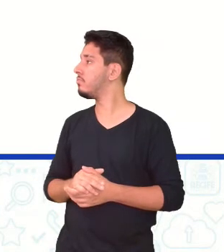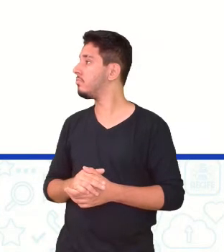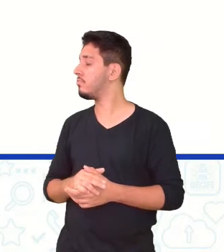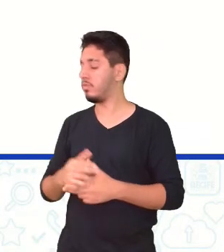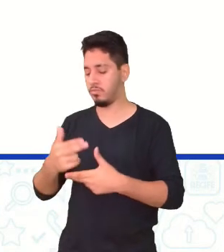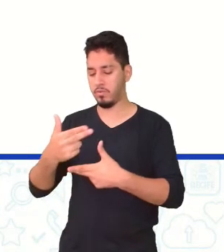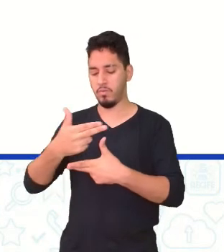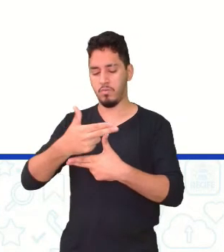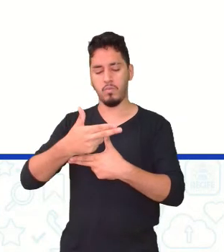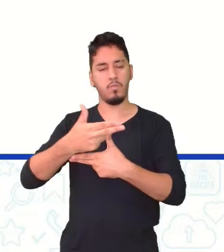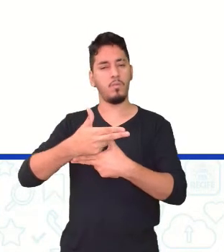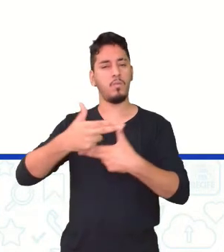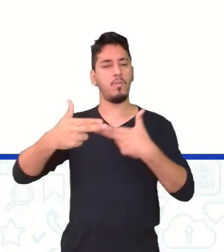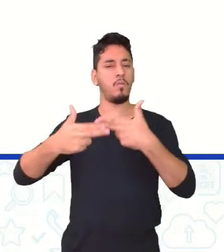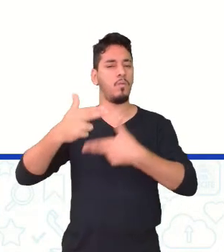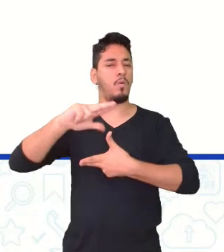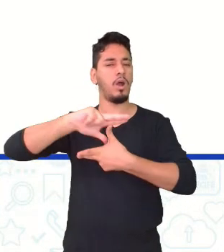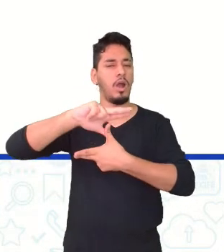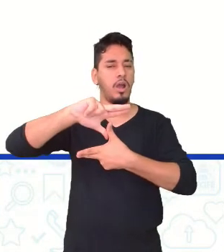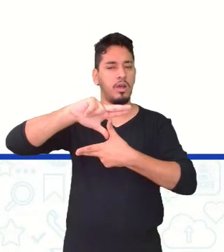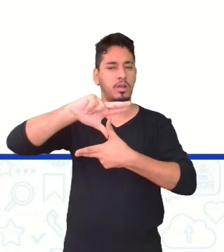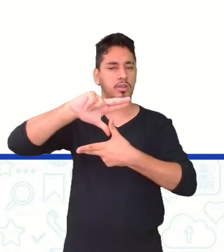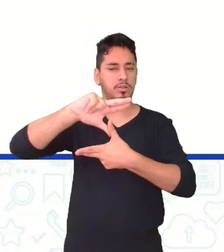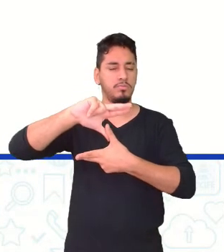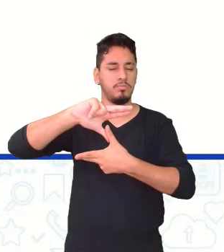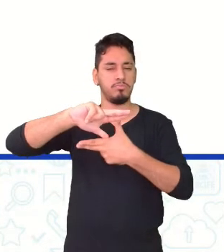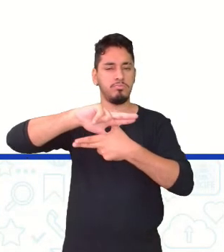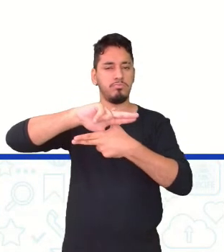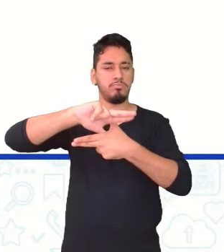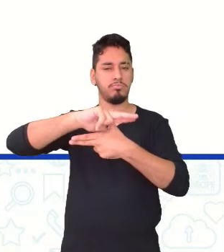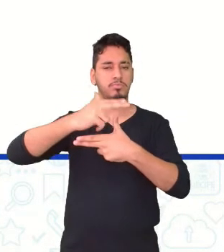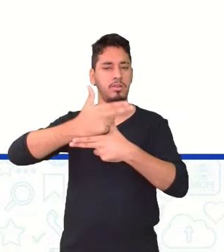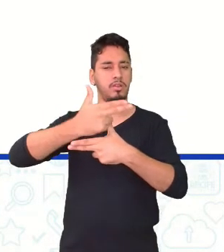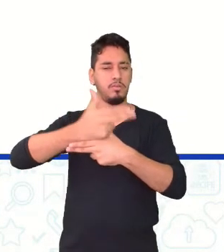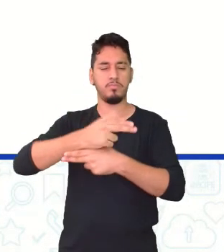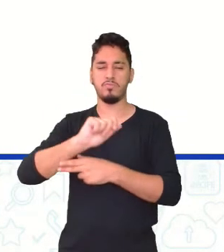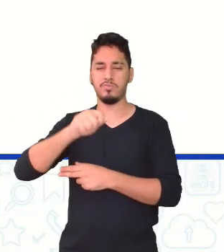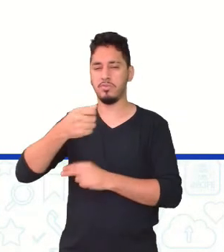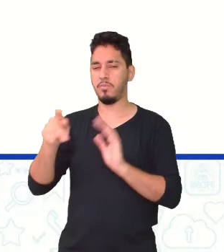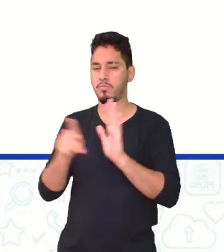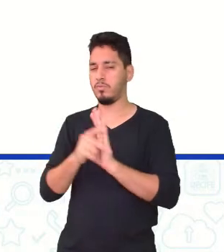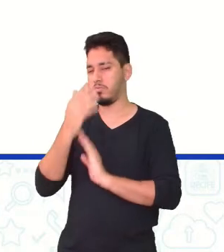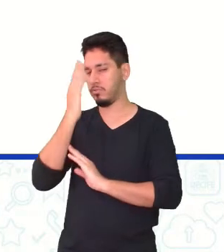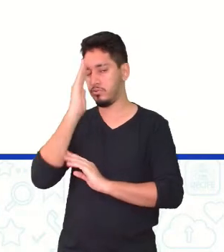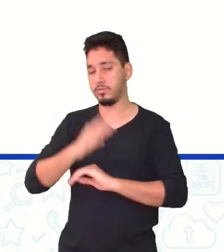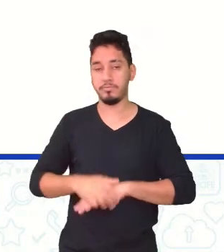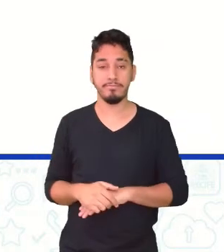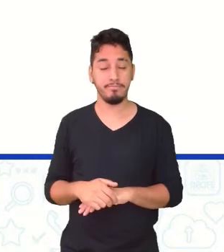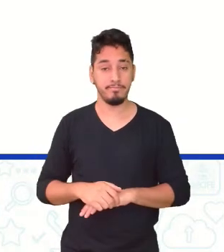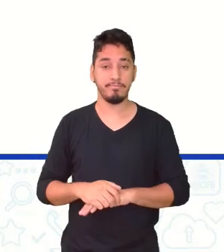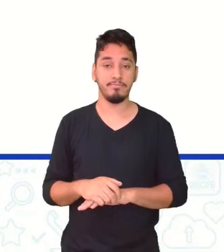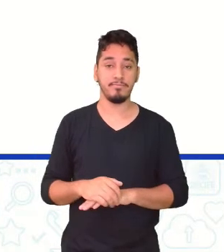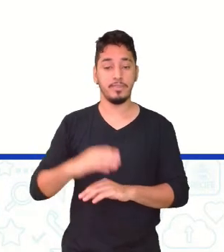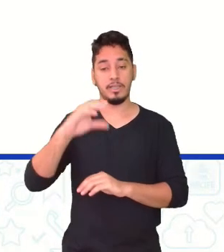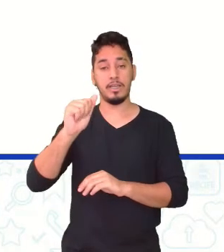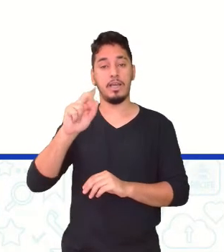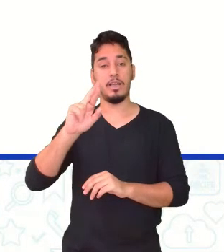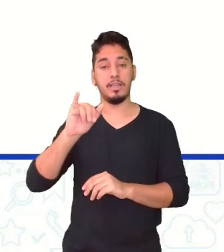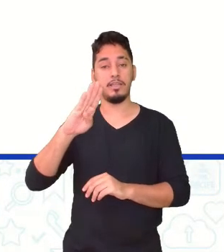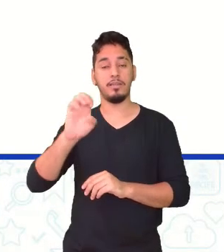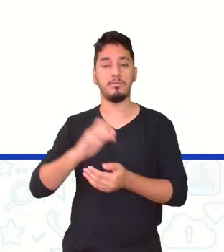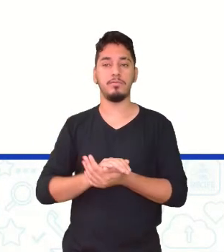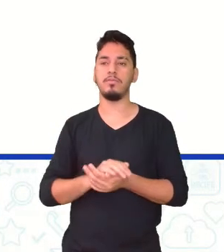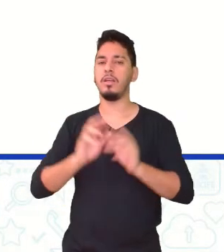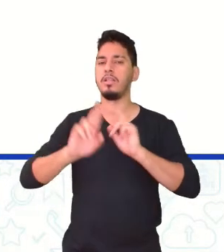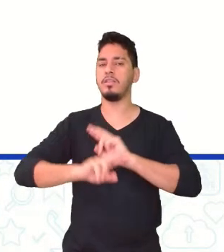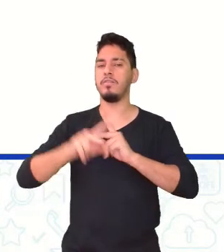aí as cidades ficam assim, gente, arrasadas, né? É uma coisa bem triste, assim. E, diferentemente daqui do Brasil,